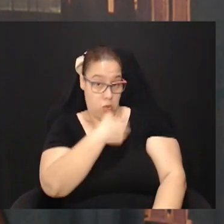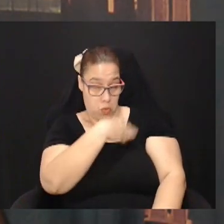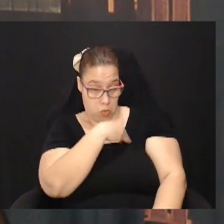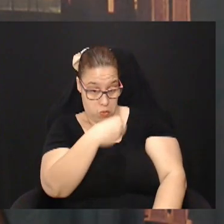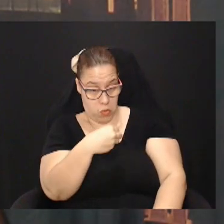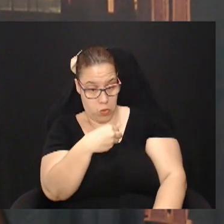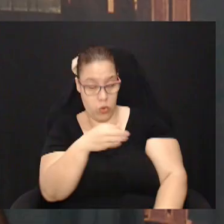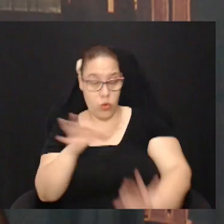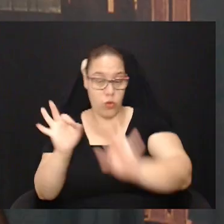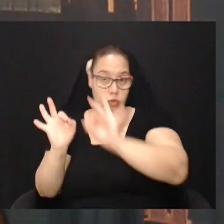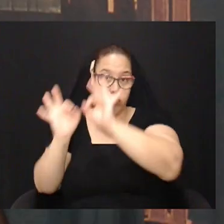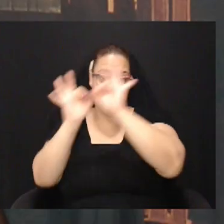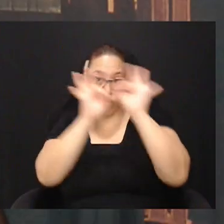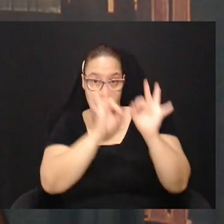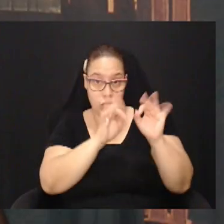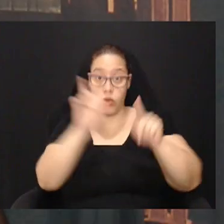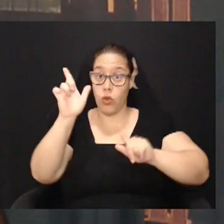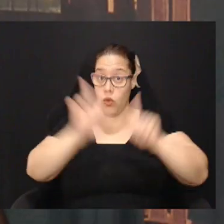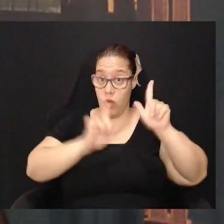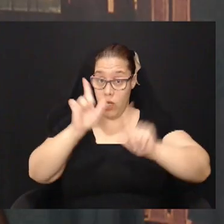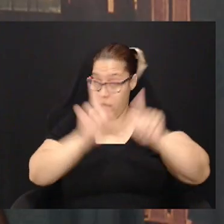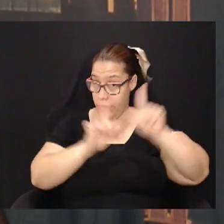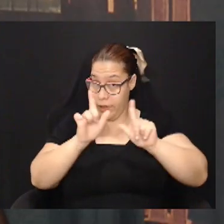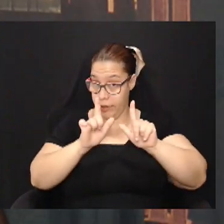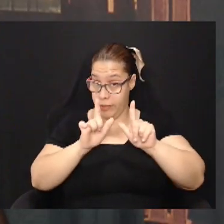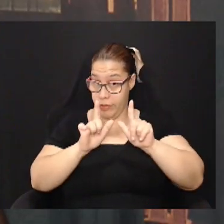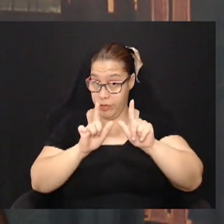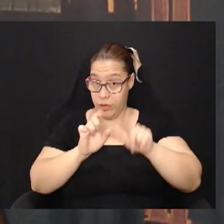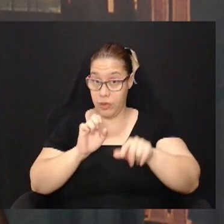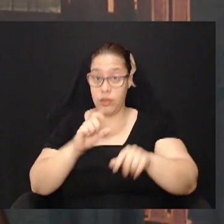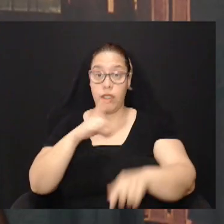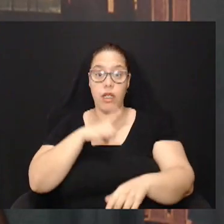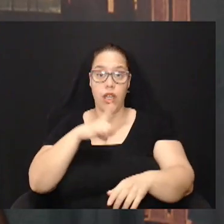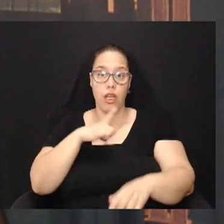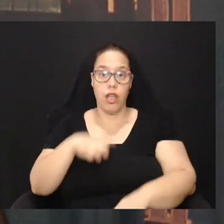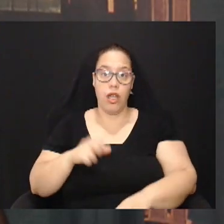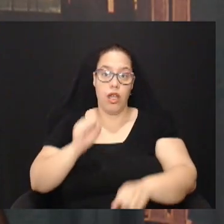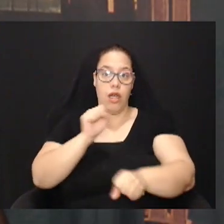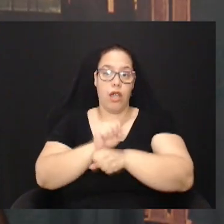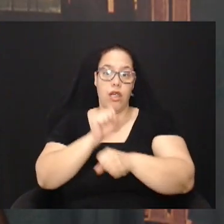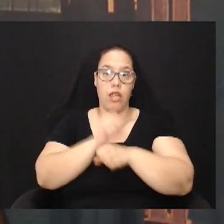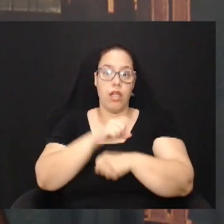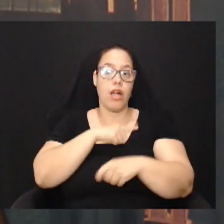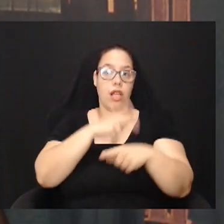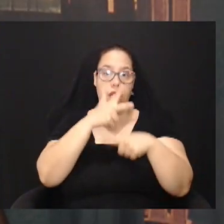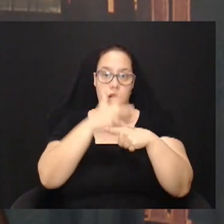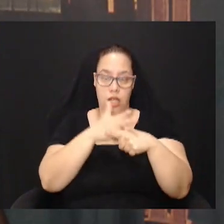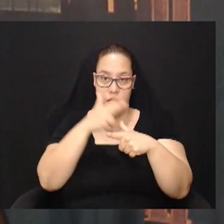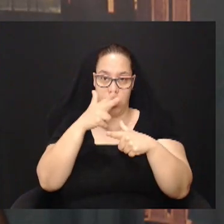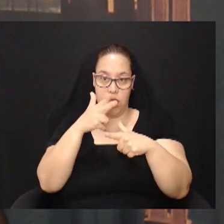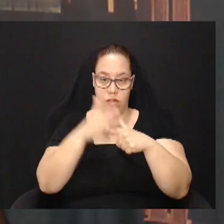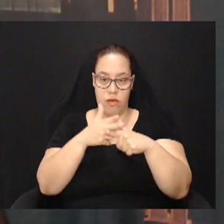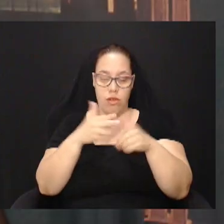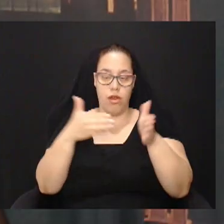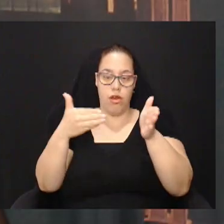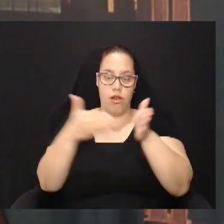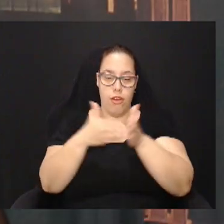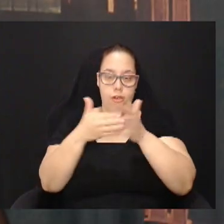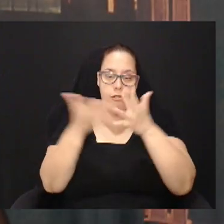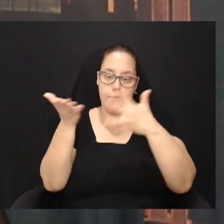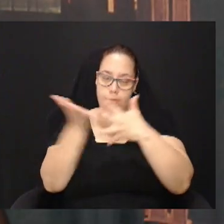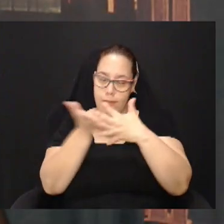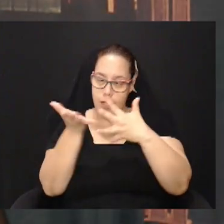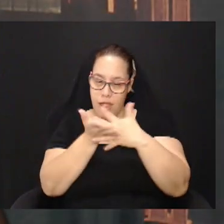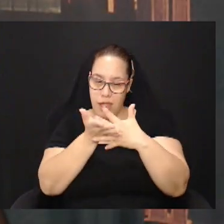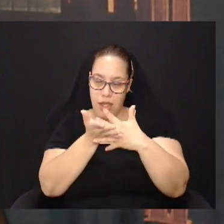um canal de televisão. Então, ele vai ter que ter a paciência de ter intervalo. Exato. Eu vou ter que esperar o intervalo. Se eu quiser fazer